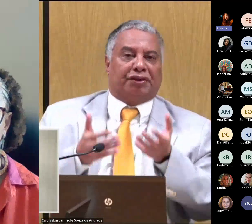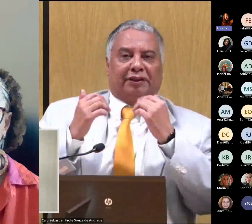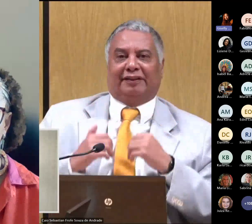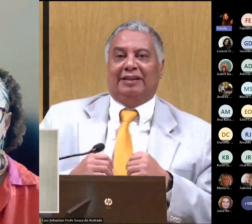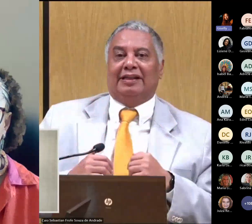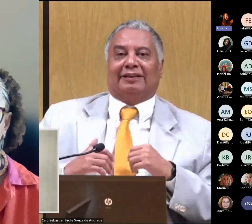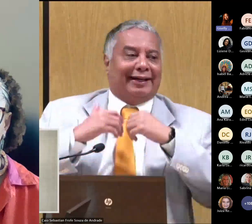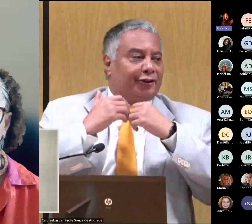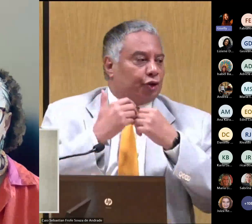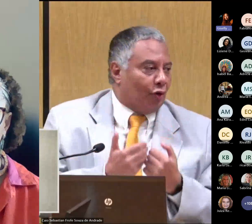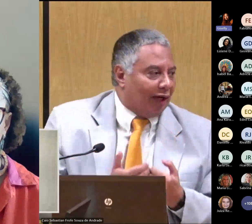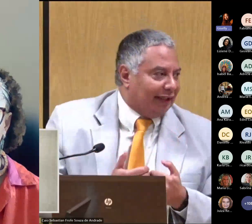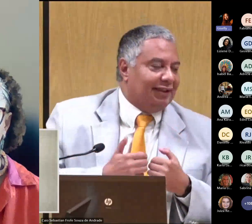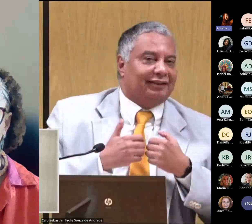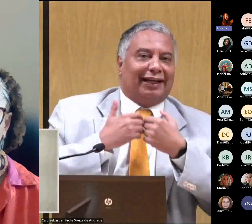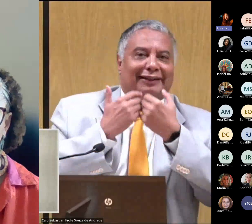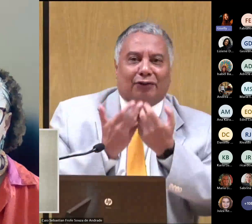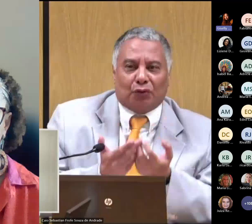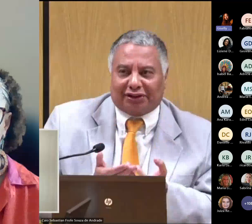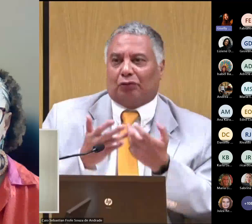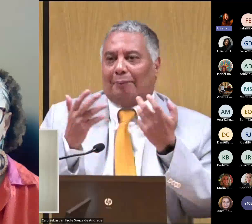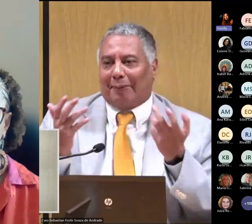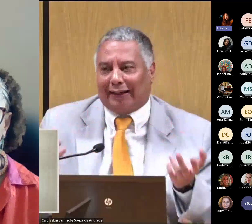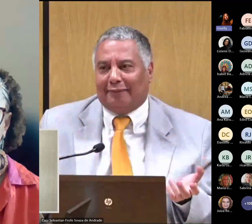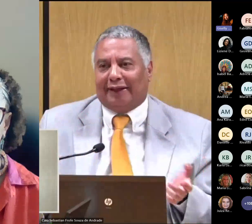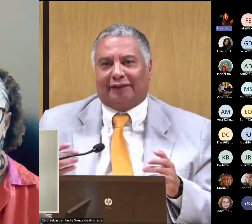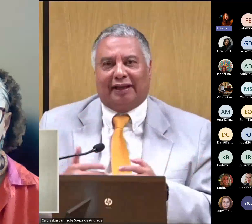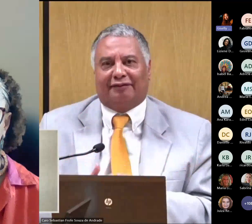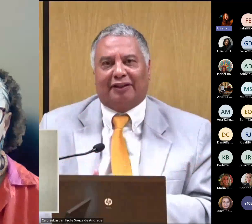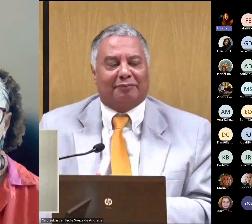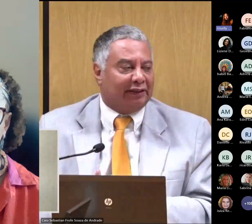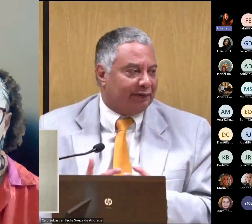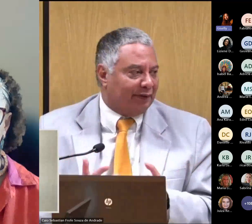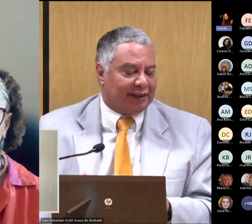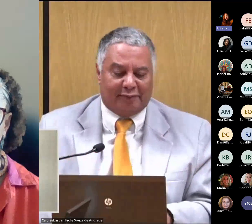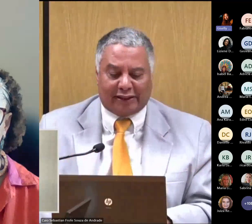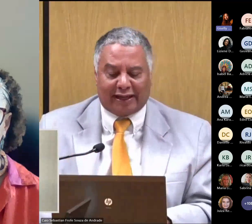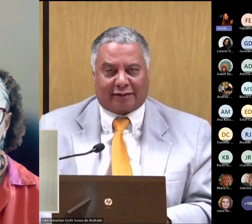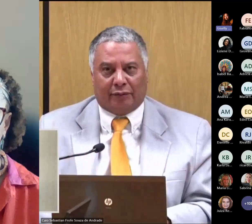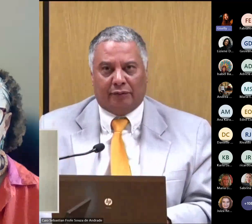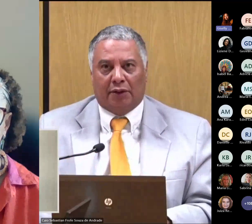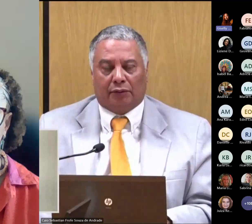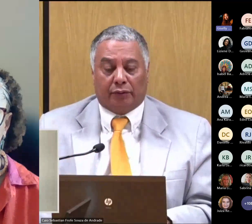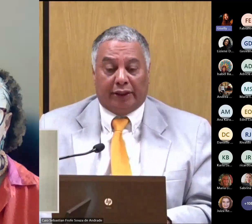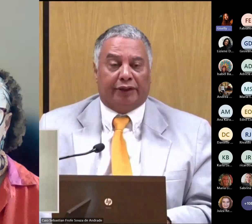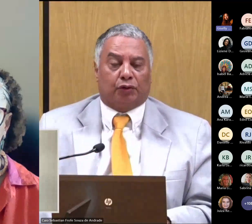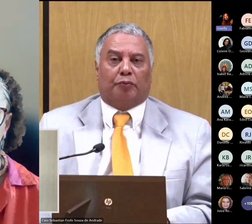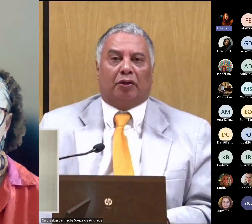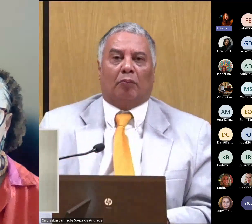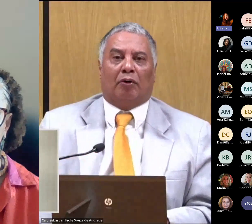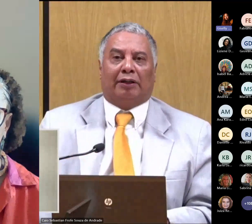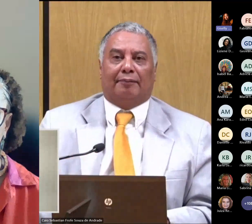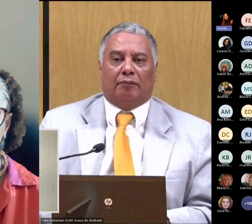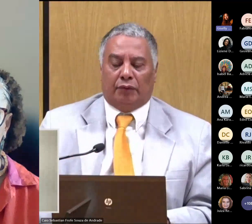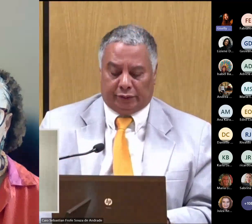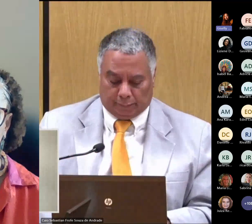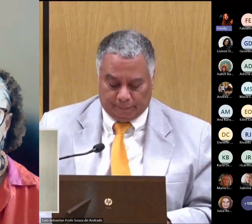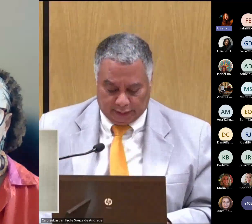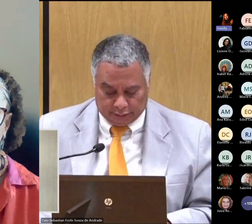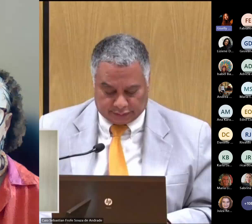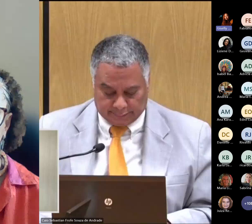inclusive da história da denúncia do apagamento e da invisibilização do negro Isso me incomoda